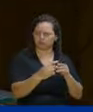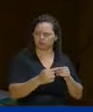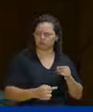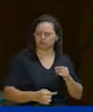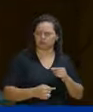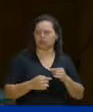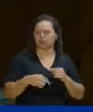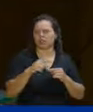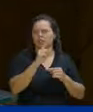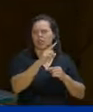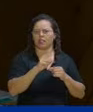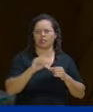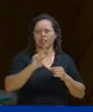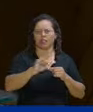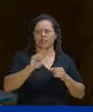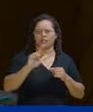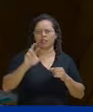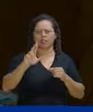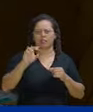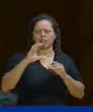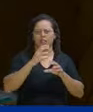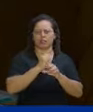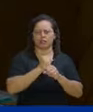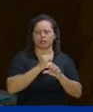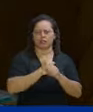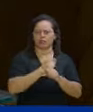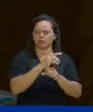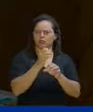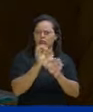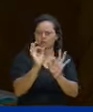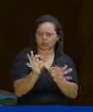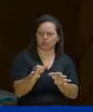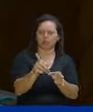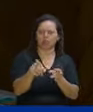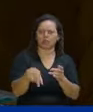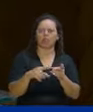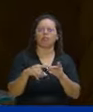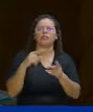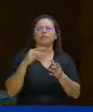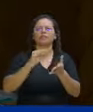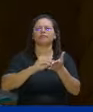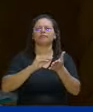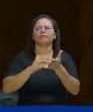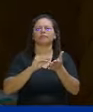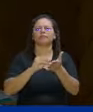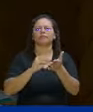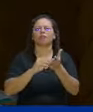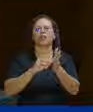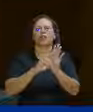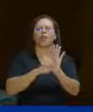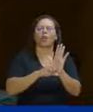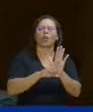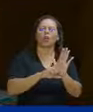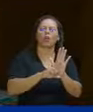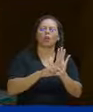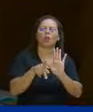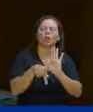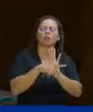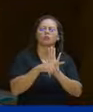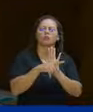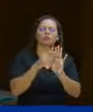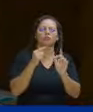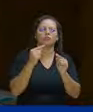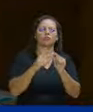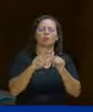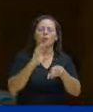C. Rodrigues LR Contabilidade, porém sem ter havido análise dos princípios constitucionais